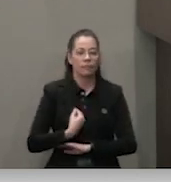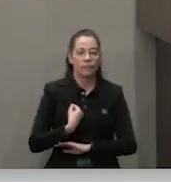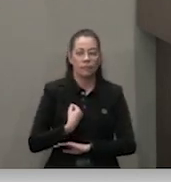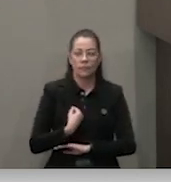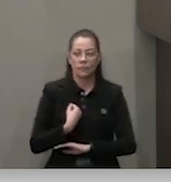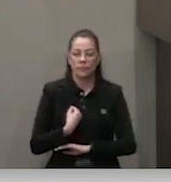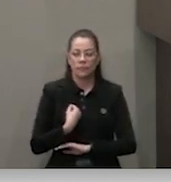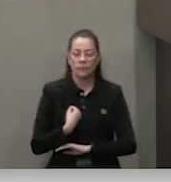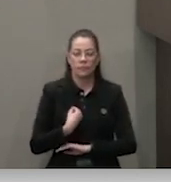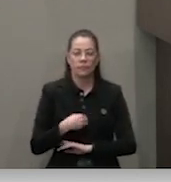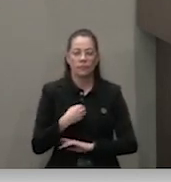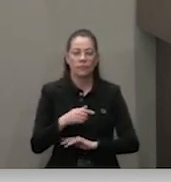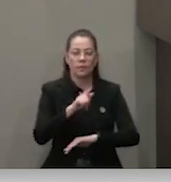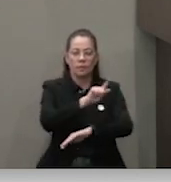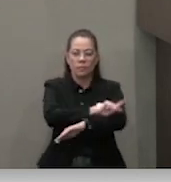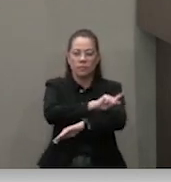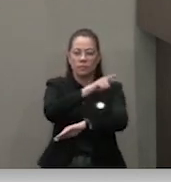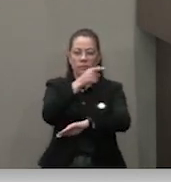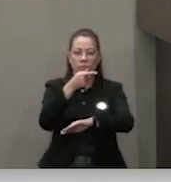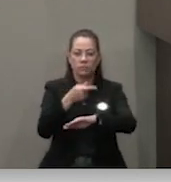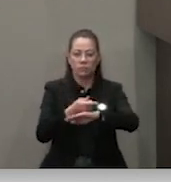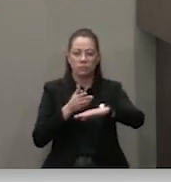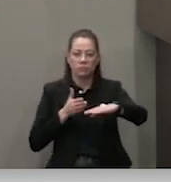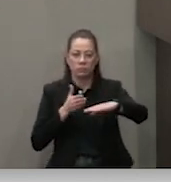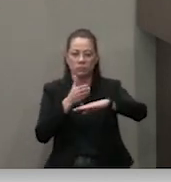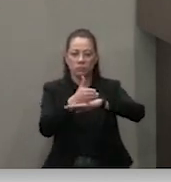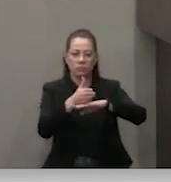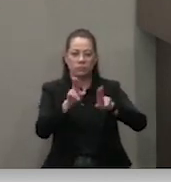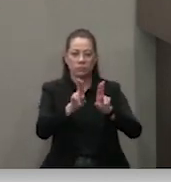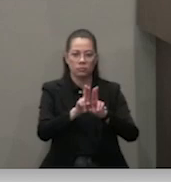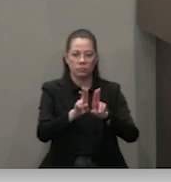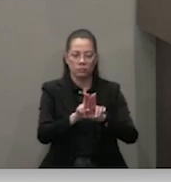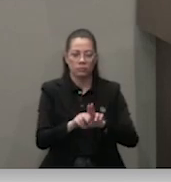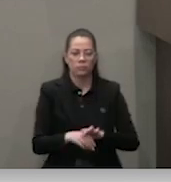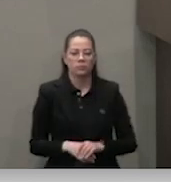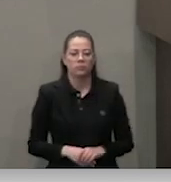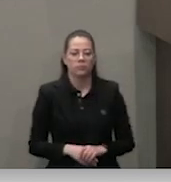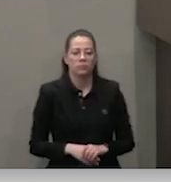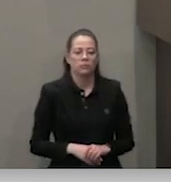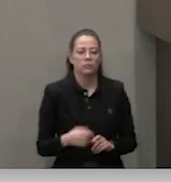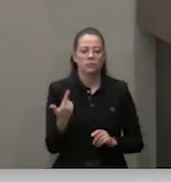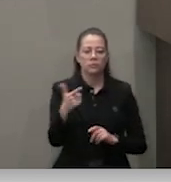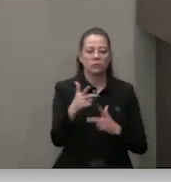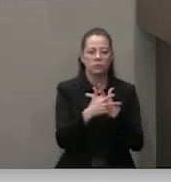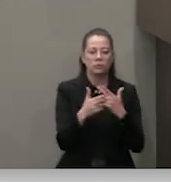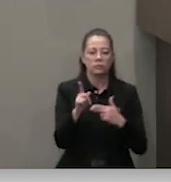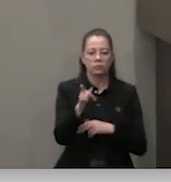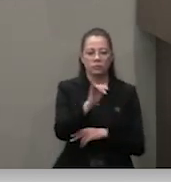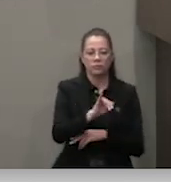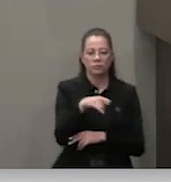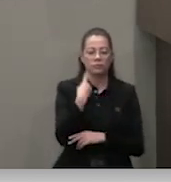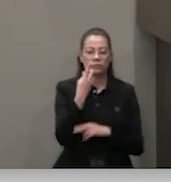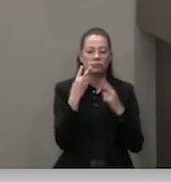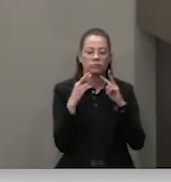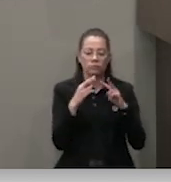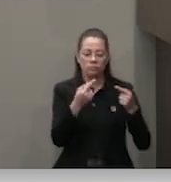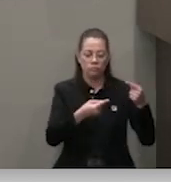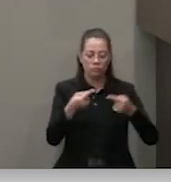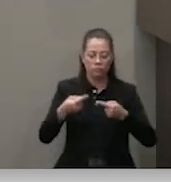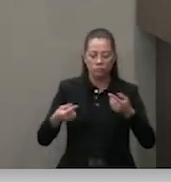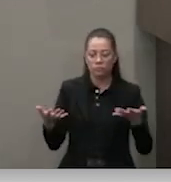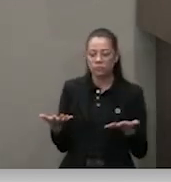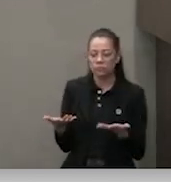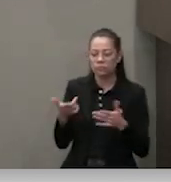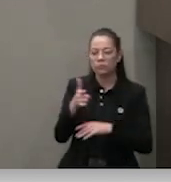no no ginásio logo na entrada ali na UPF e outro ponto muito importante que viemos agora debater